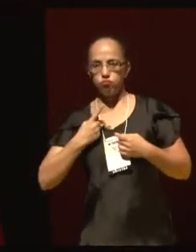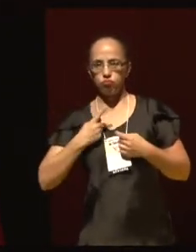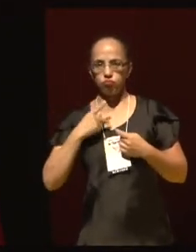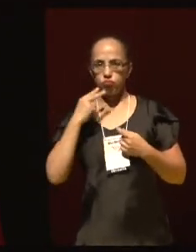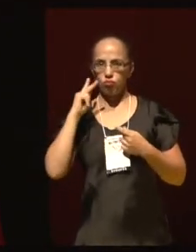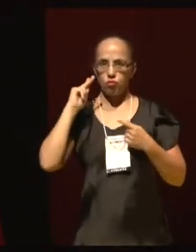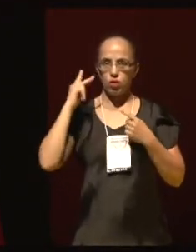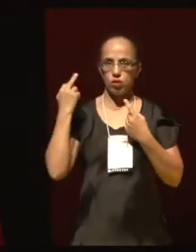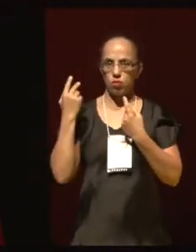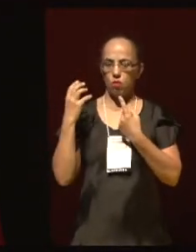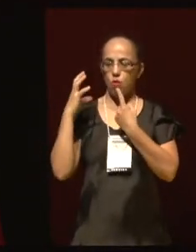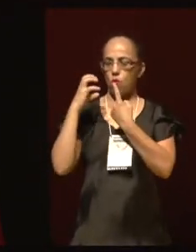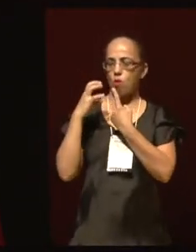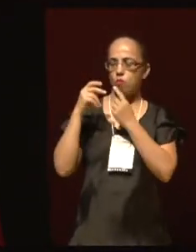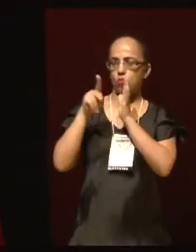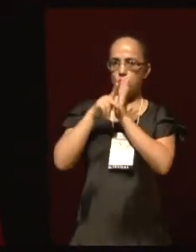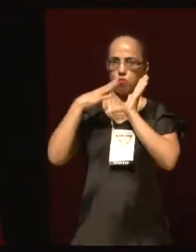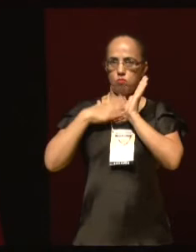auto-obsessão.